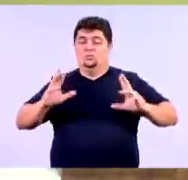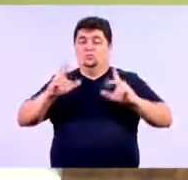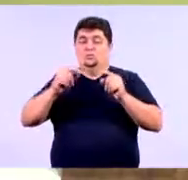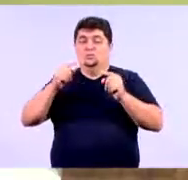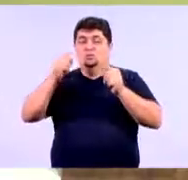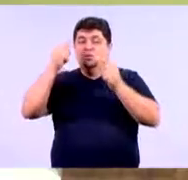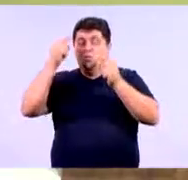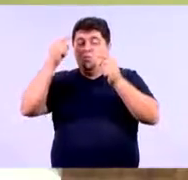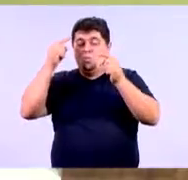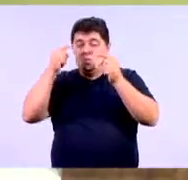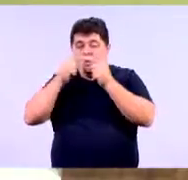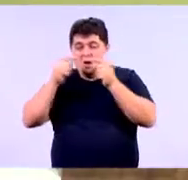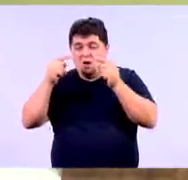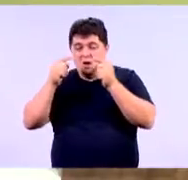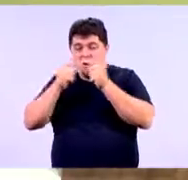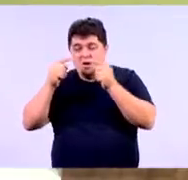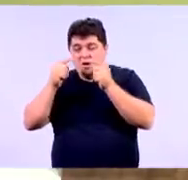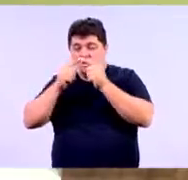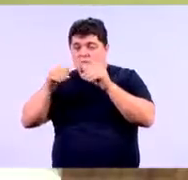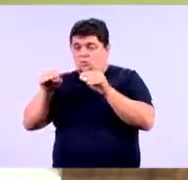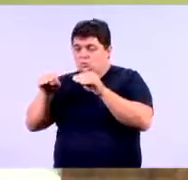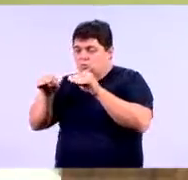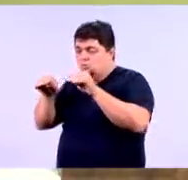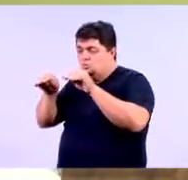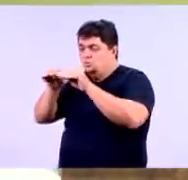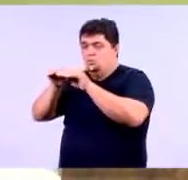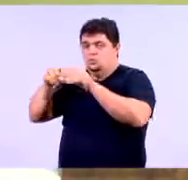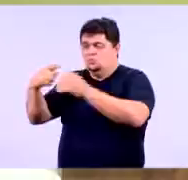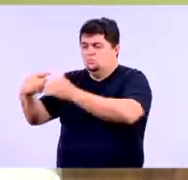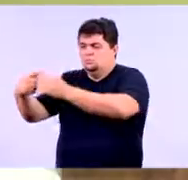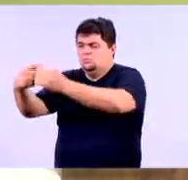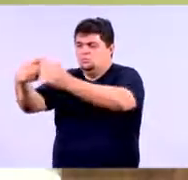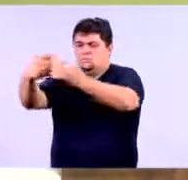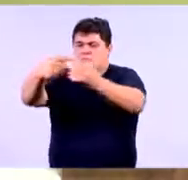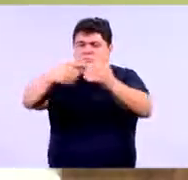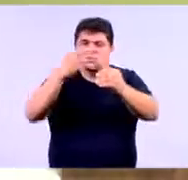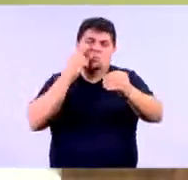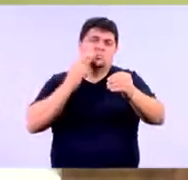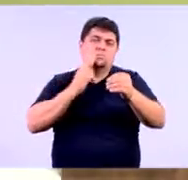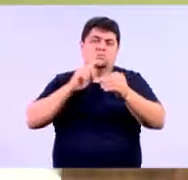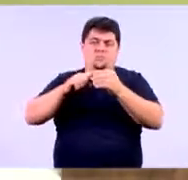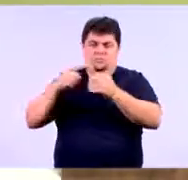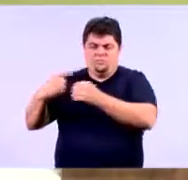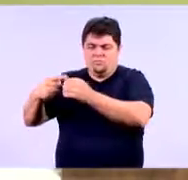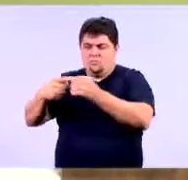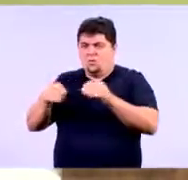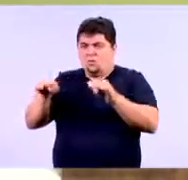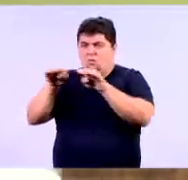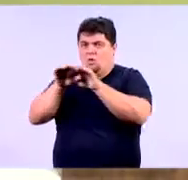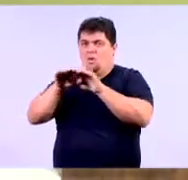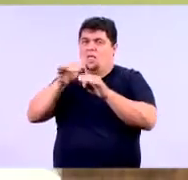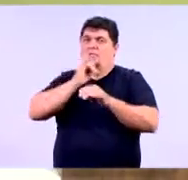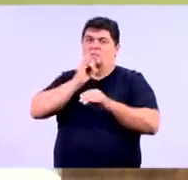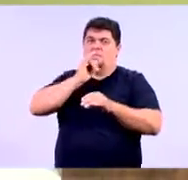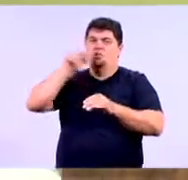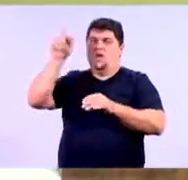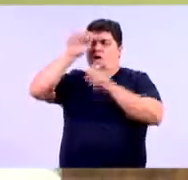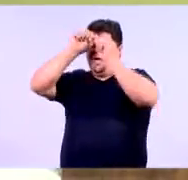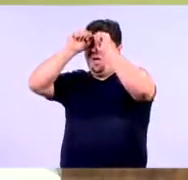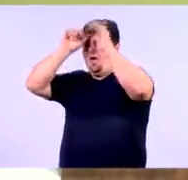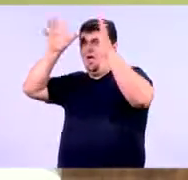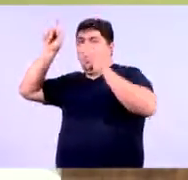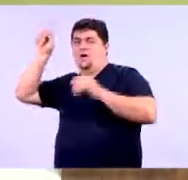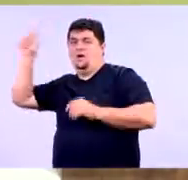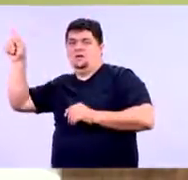qualquer cidade do estado de Rondônia. Tem que ser uniforme. Agora, se nós pensarmos lá no estado do Acre, nossos amigos de Rio Branco estão nos